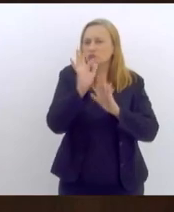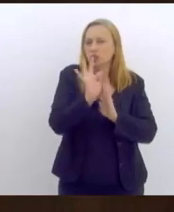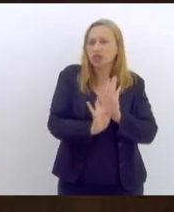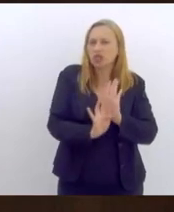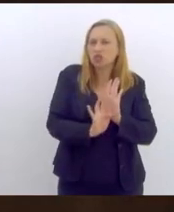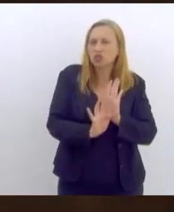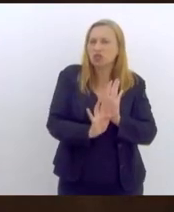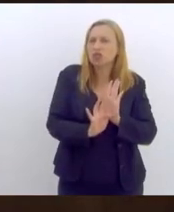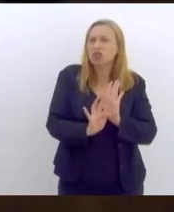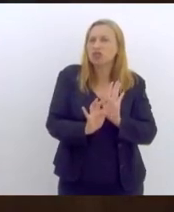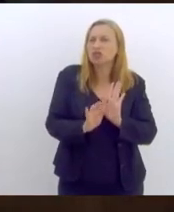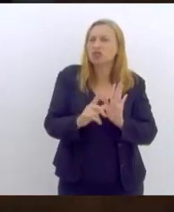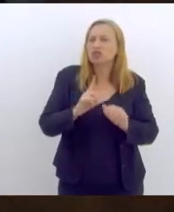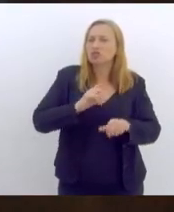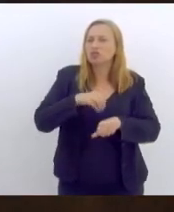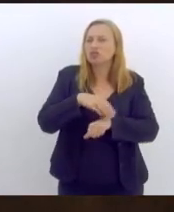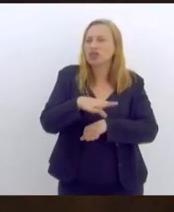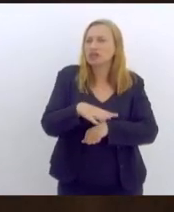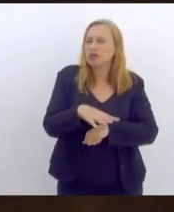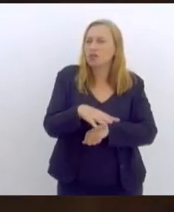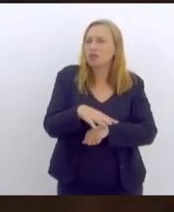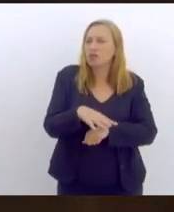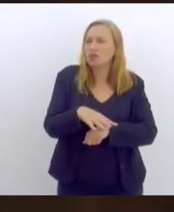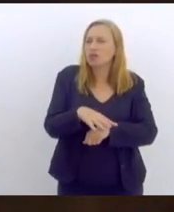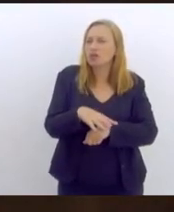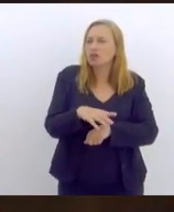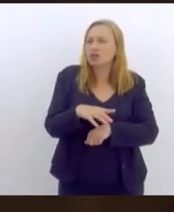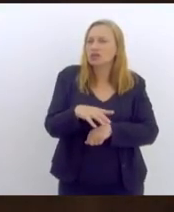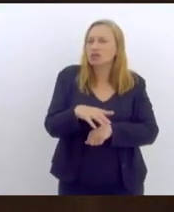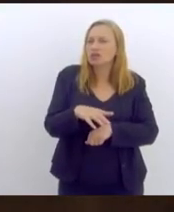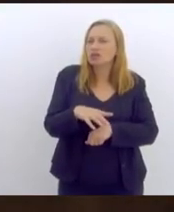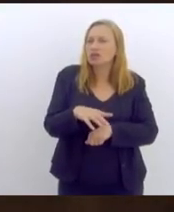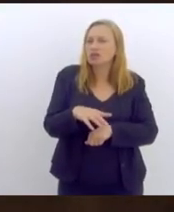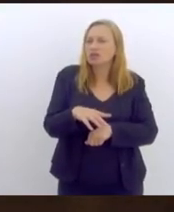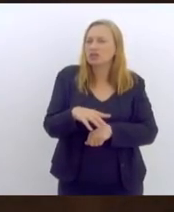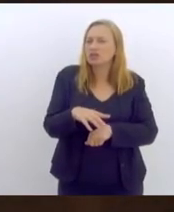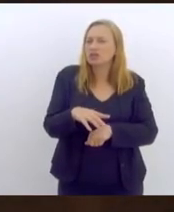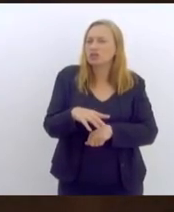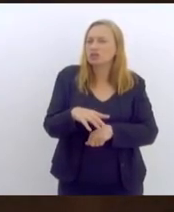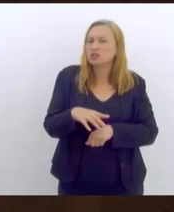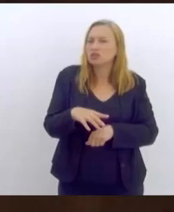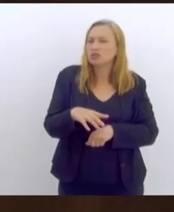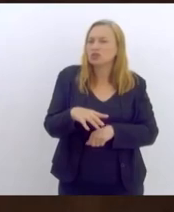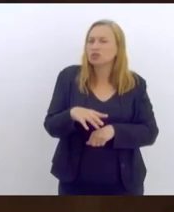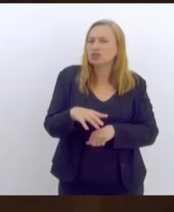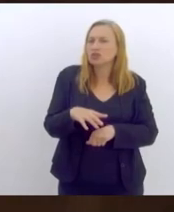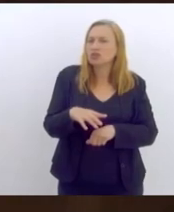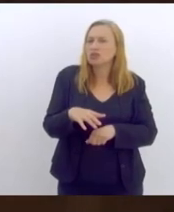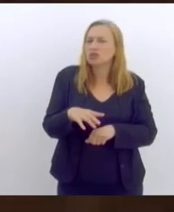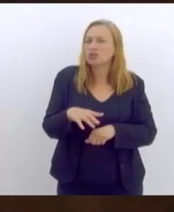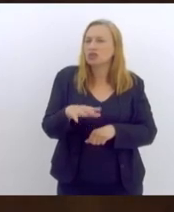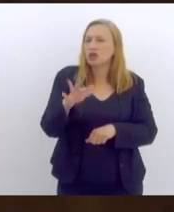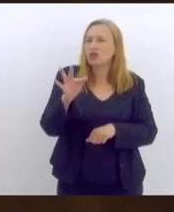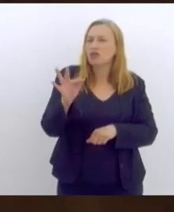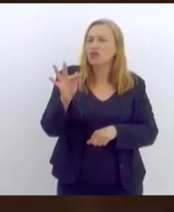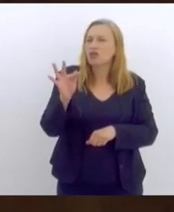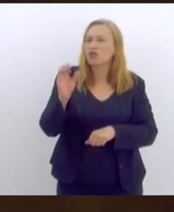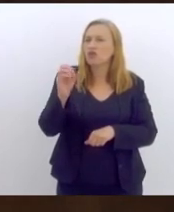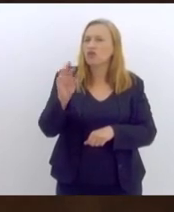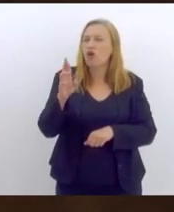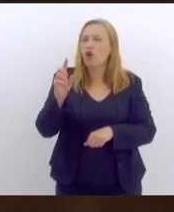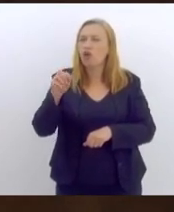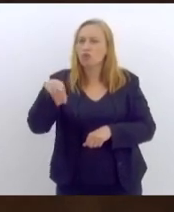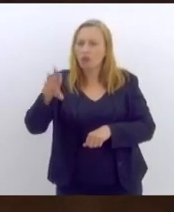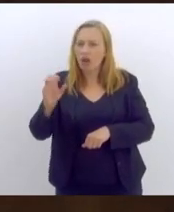havia uma indicação para que houvesse uma fórmula para que o cancelamento acontecesse. Então, nós